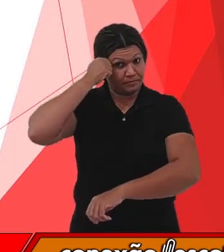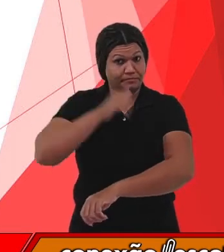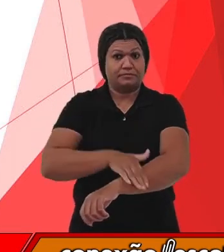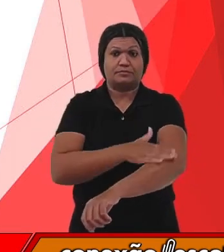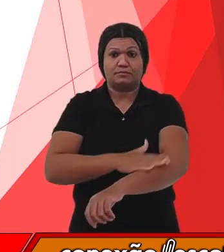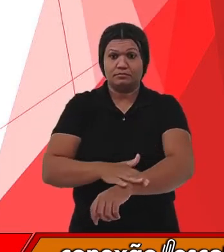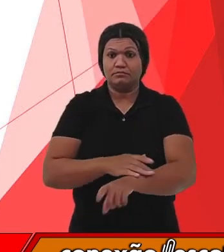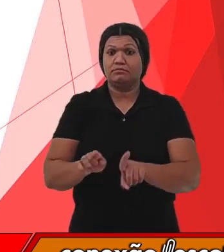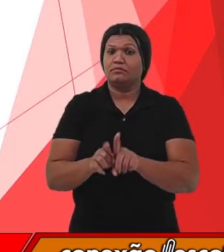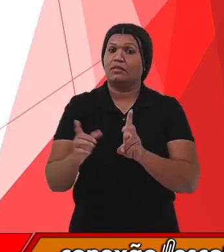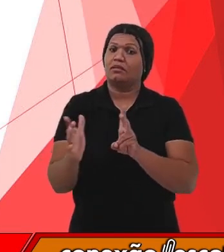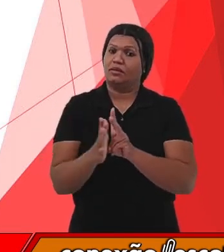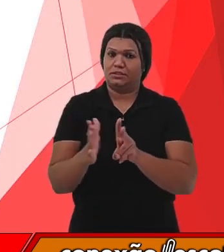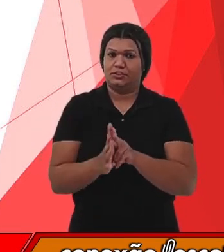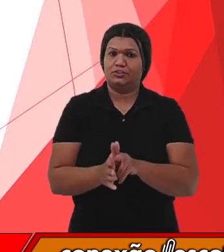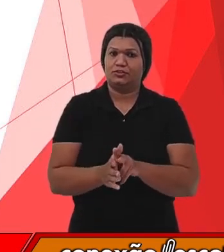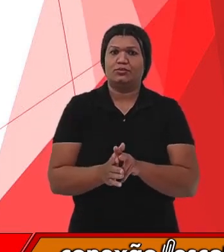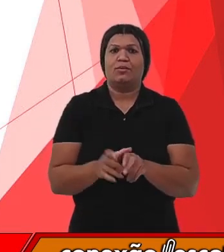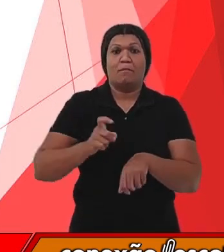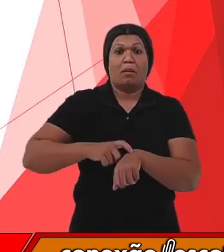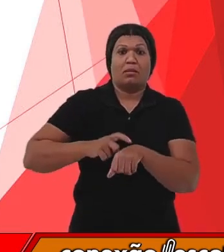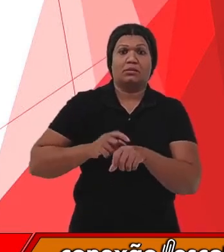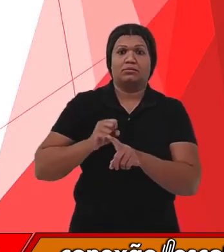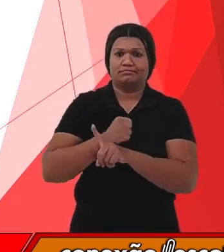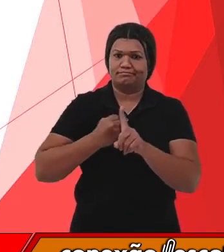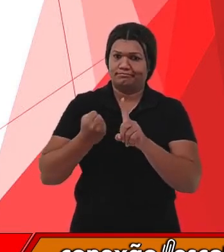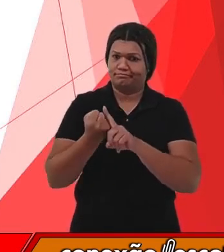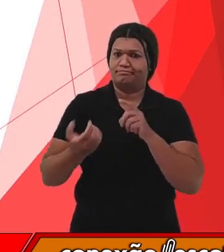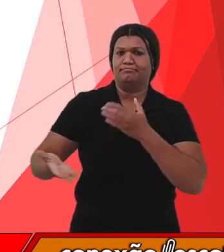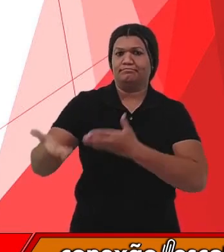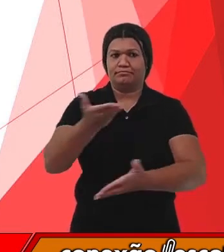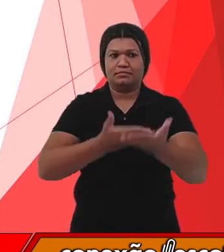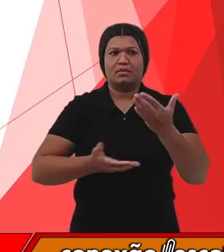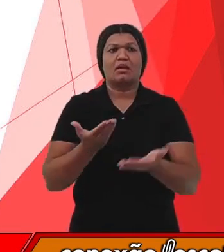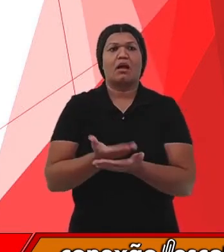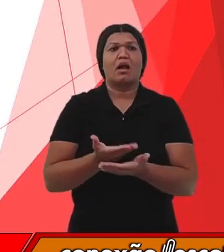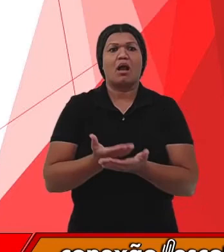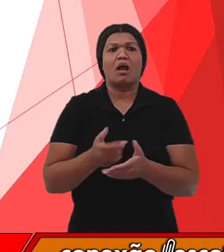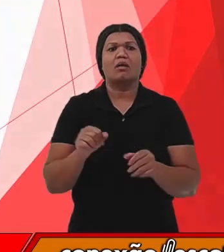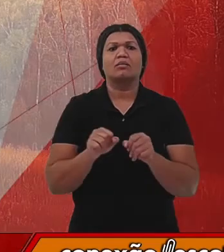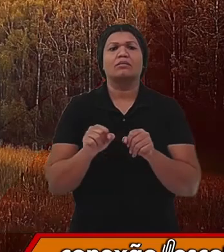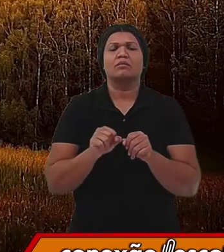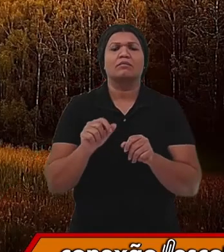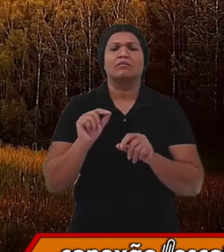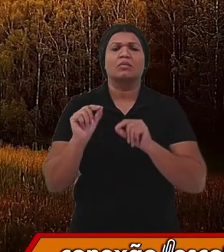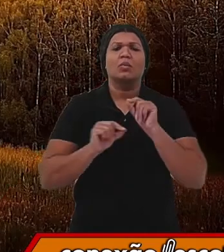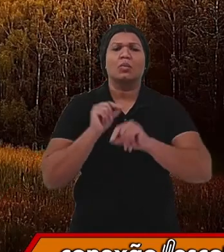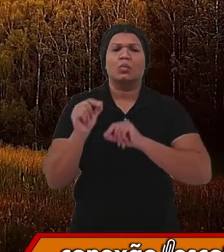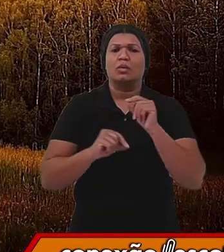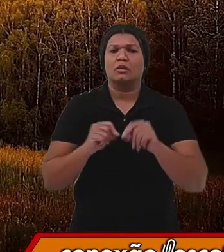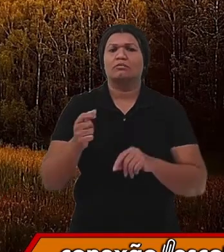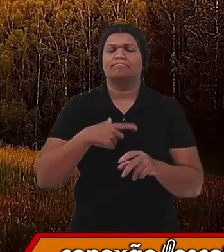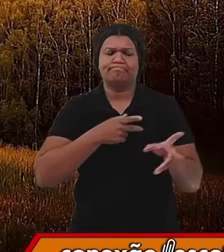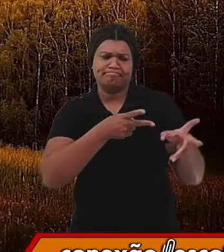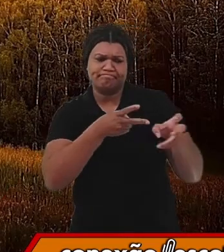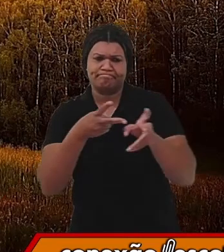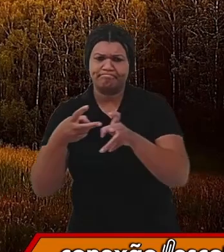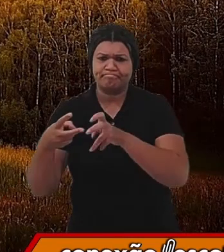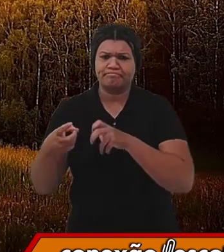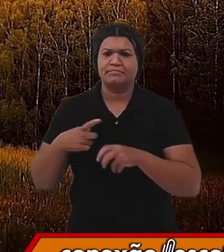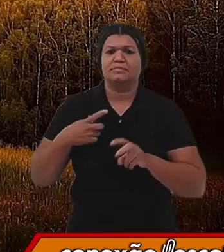sociedade. Nesta aula de hoje, foi identificado e problematizado a questão dos